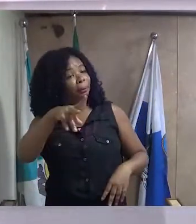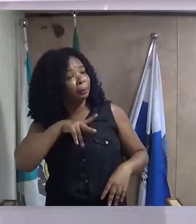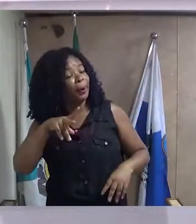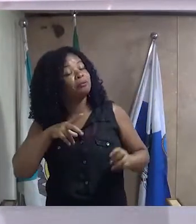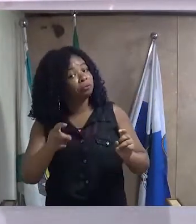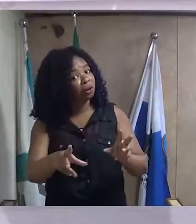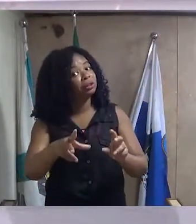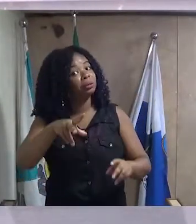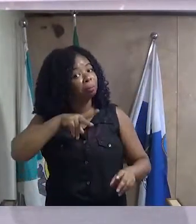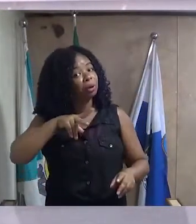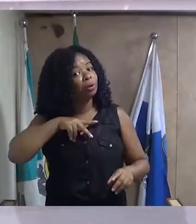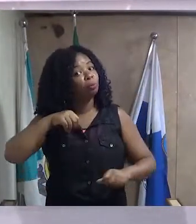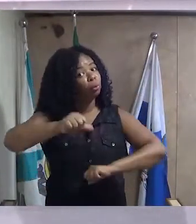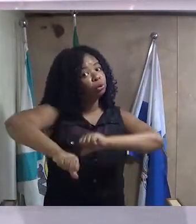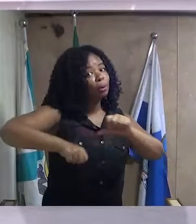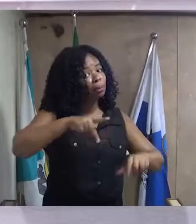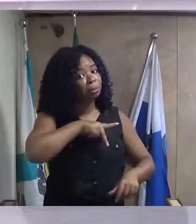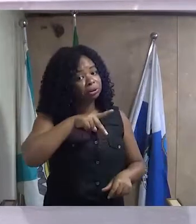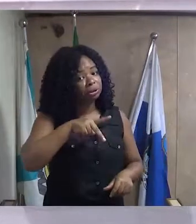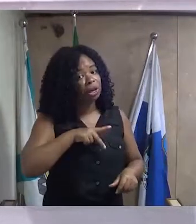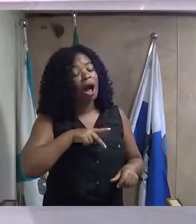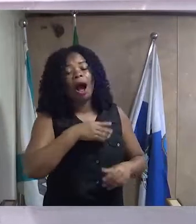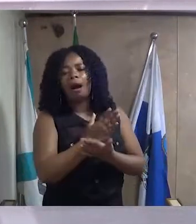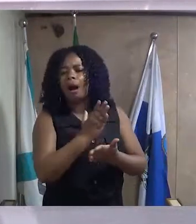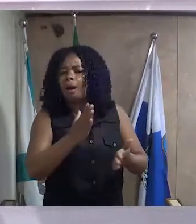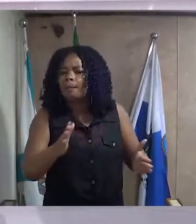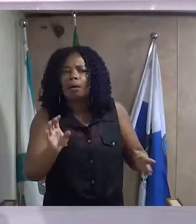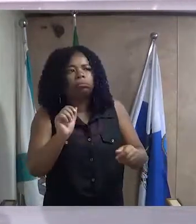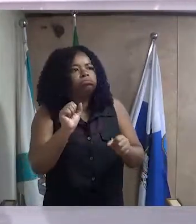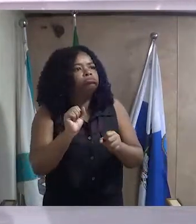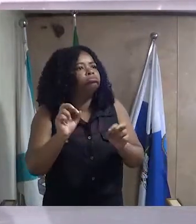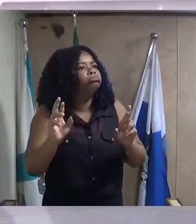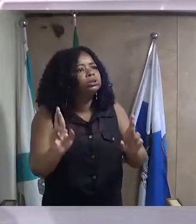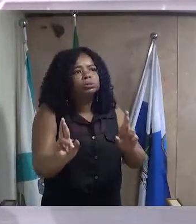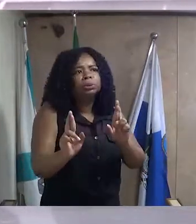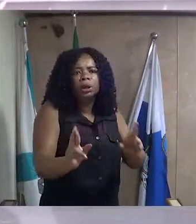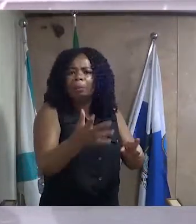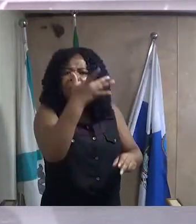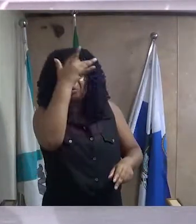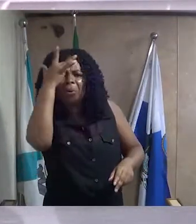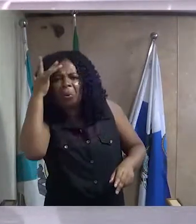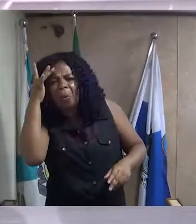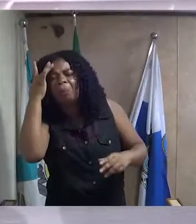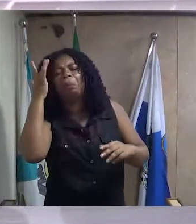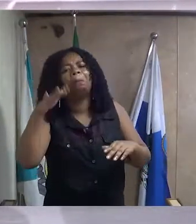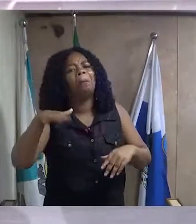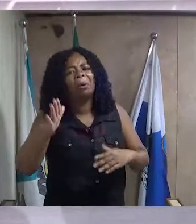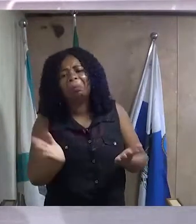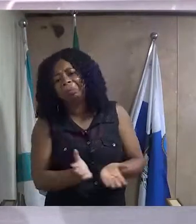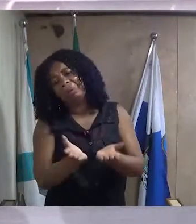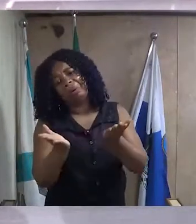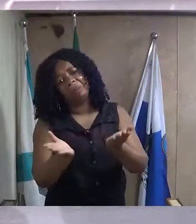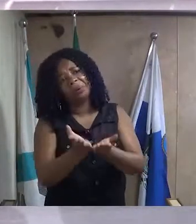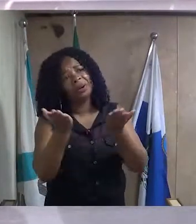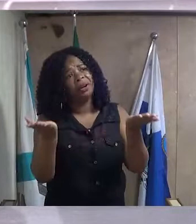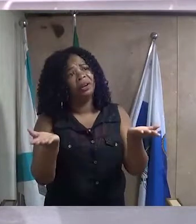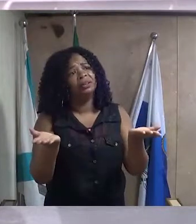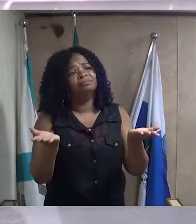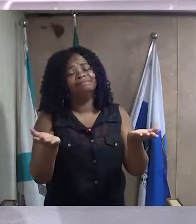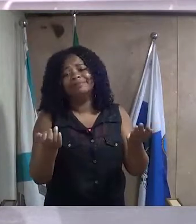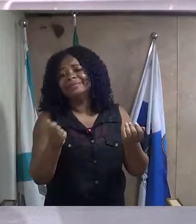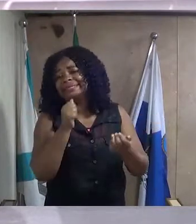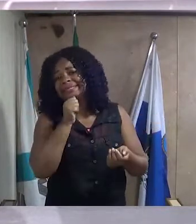acabar com a esperança da população menos amparada de ter o acesso à